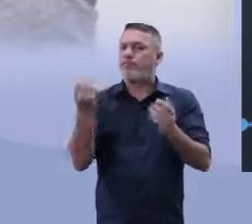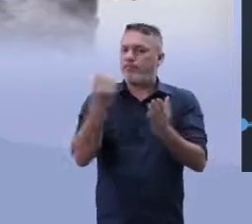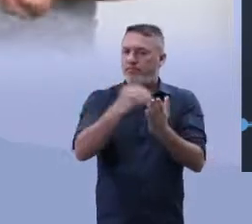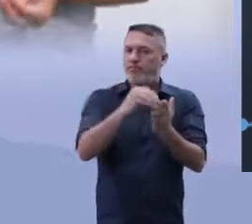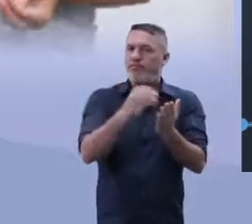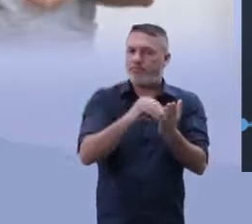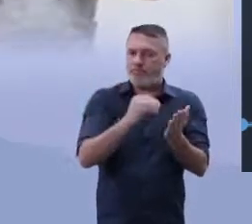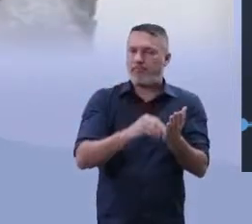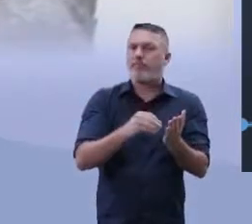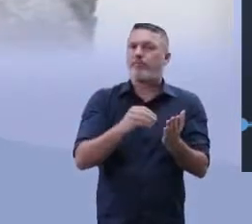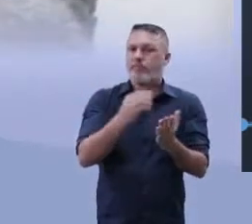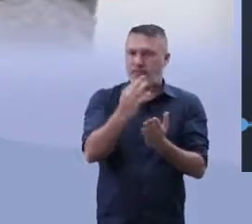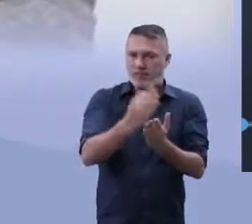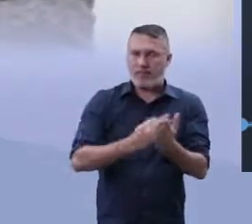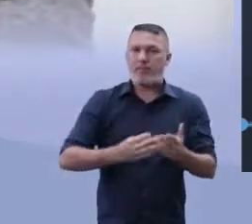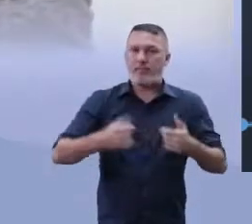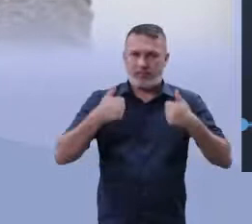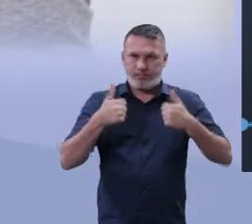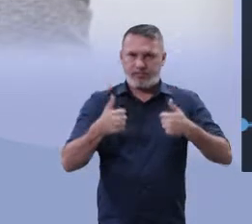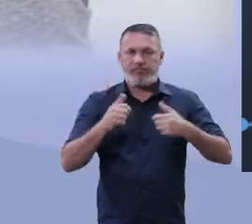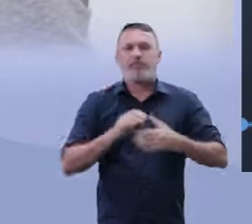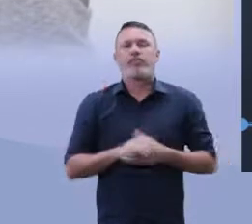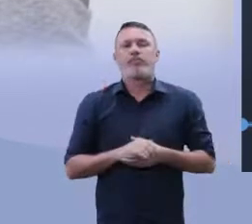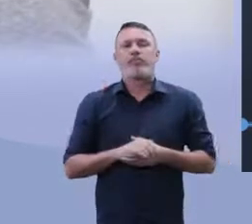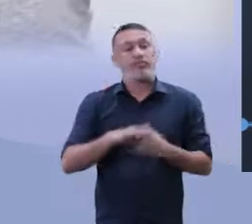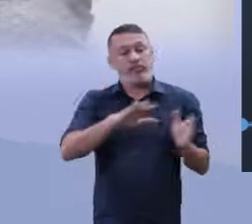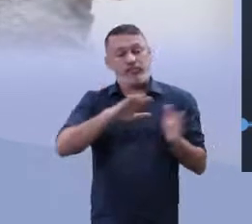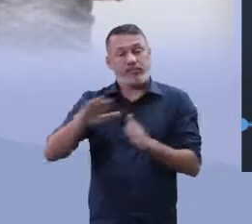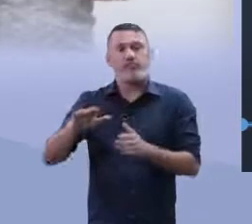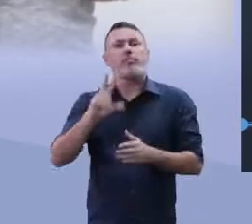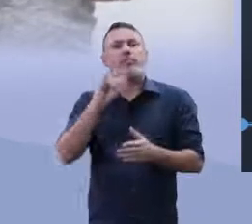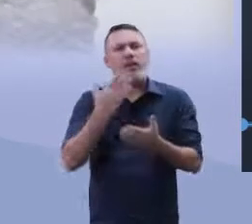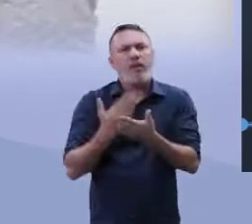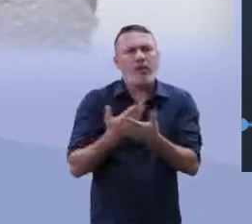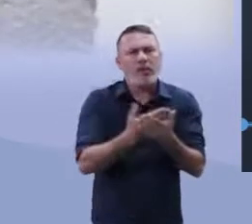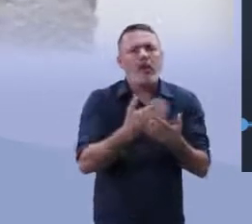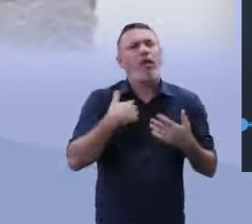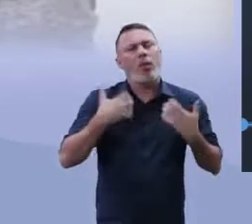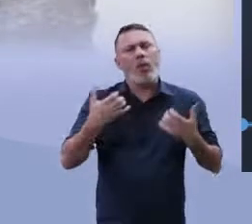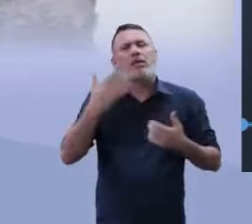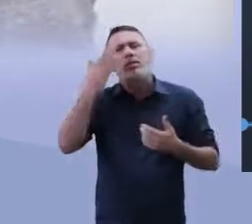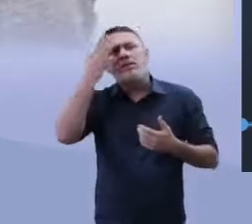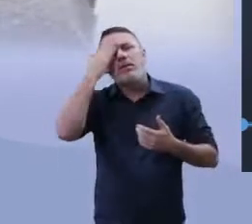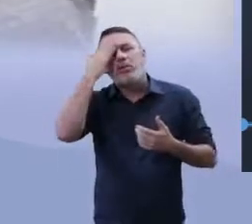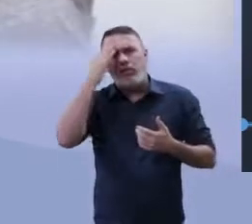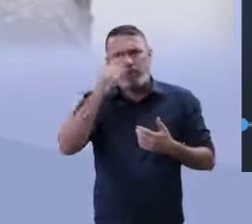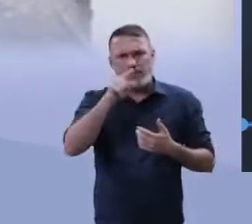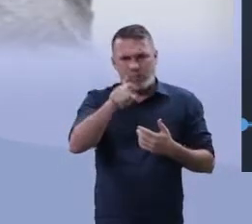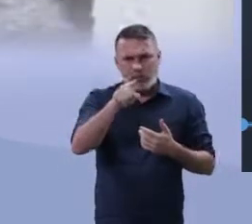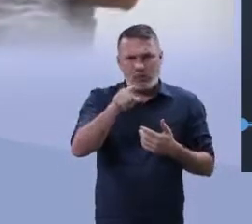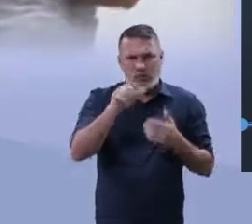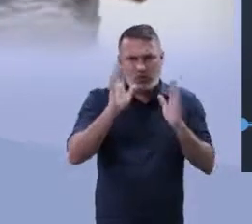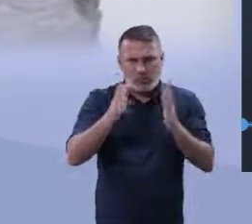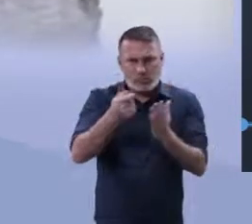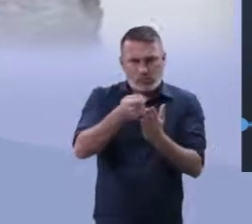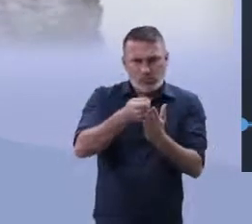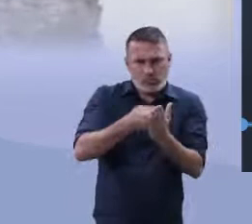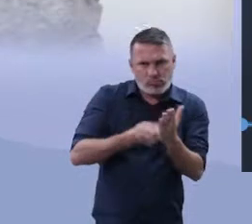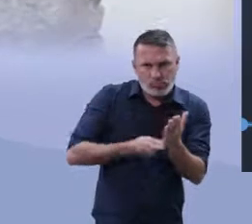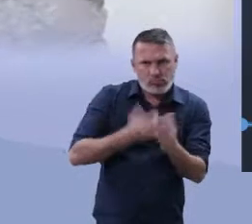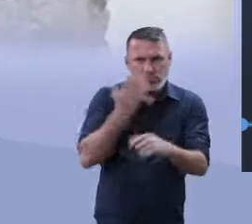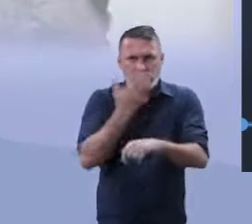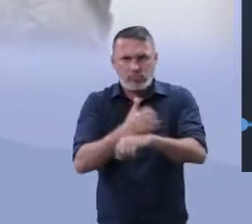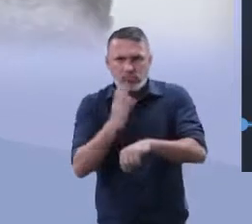no seu texto. Meu aluno, antes de continuar essa aula, eu preciso saber se realmente você fez